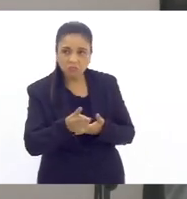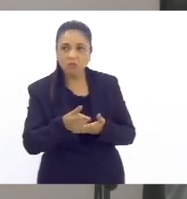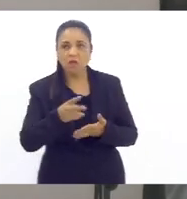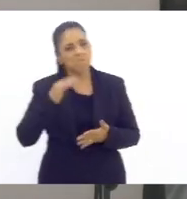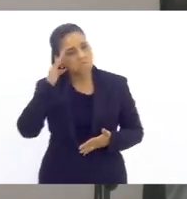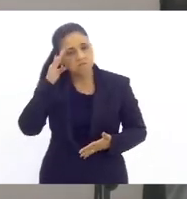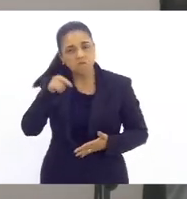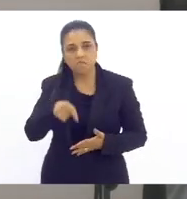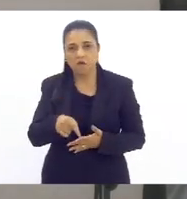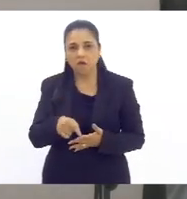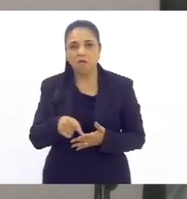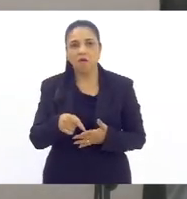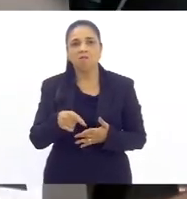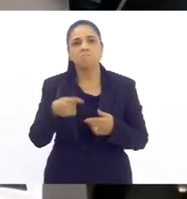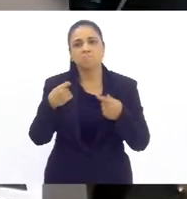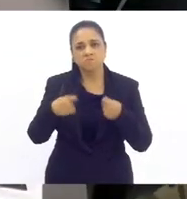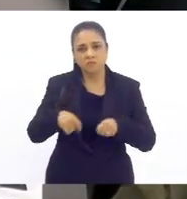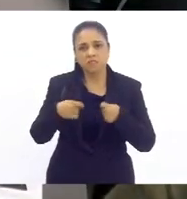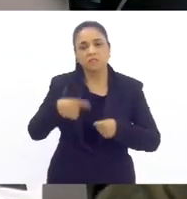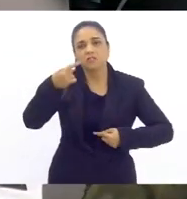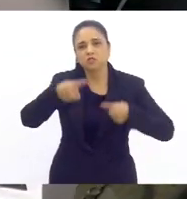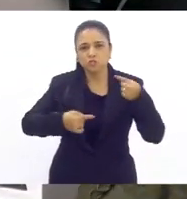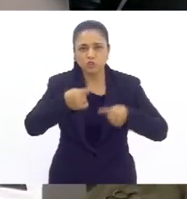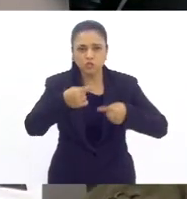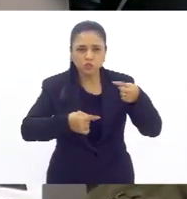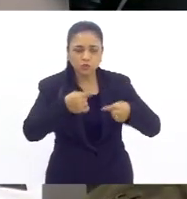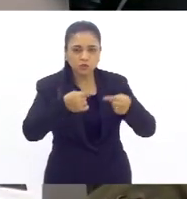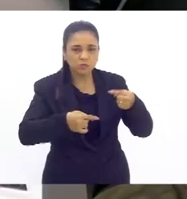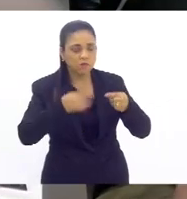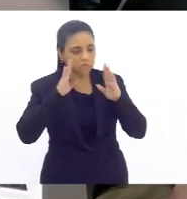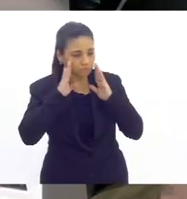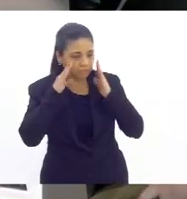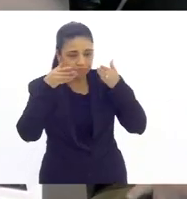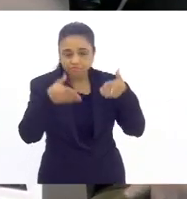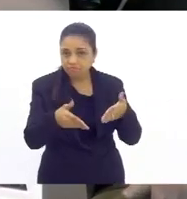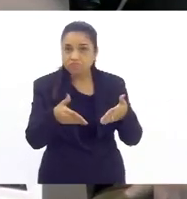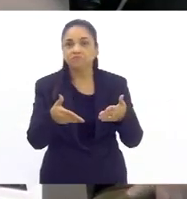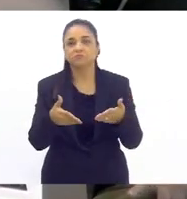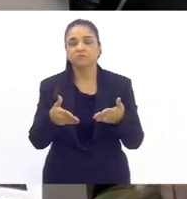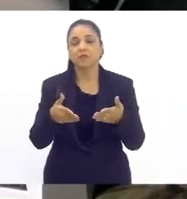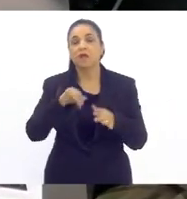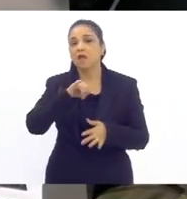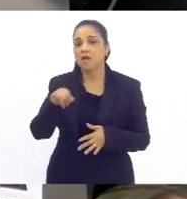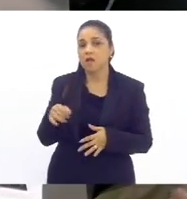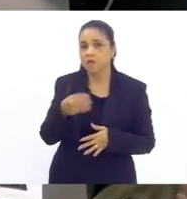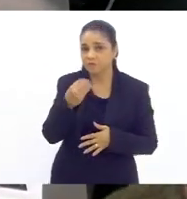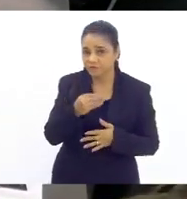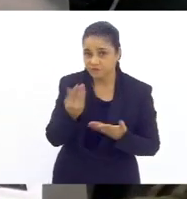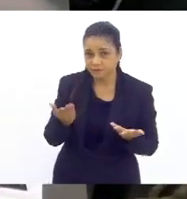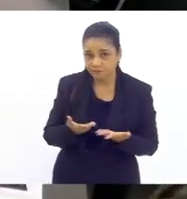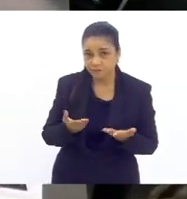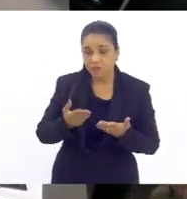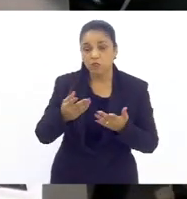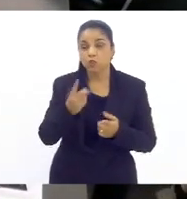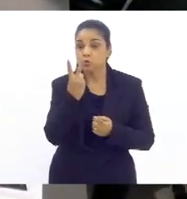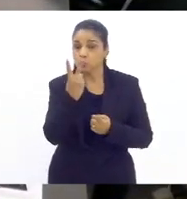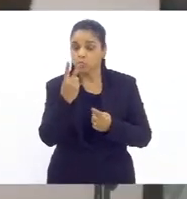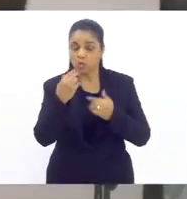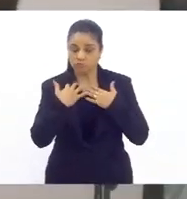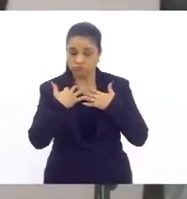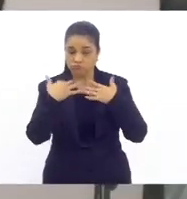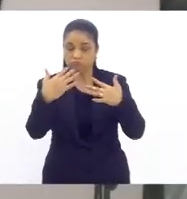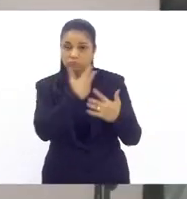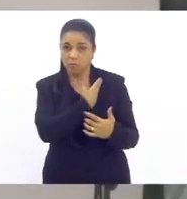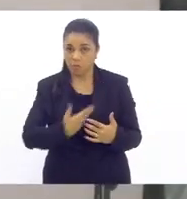uma necessidade de fazer uma discussão nesta direção e aproveitar para anunciar mais duas audiências públicas que estaremos